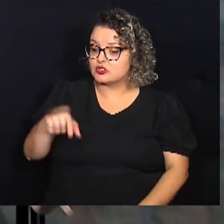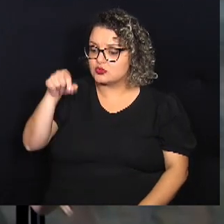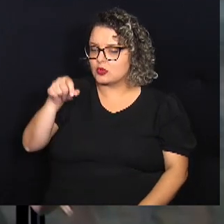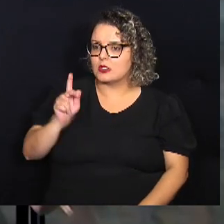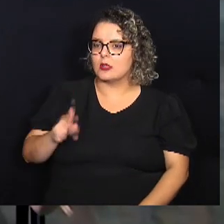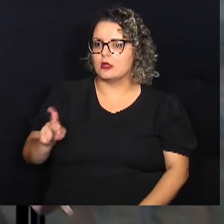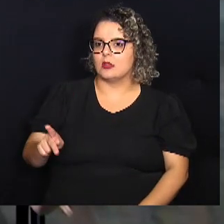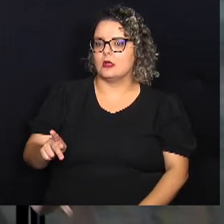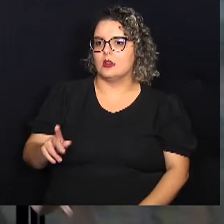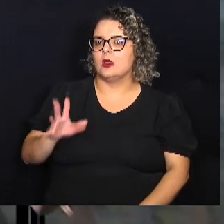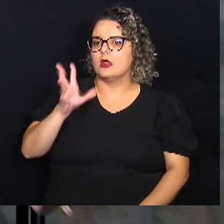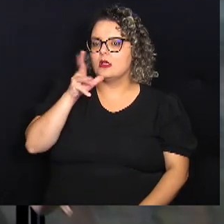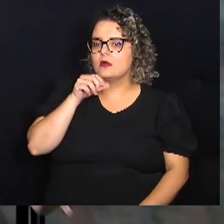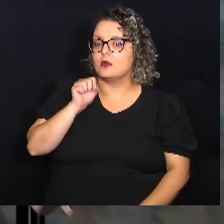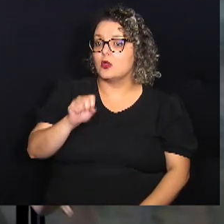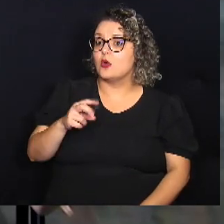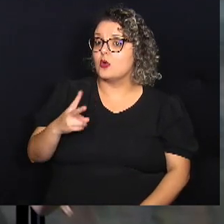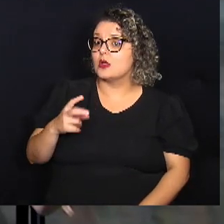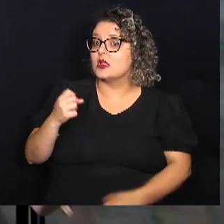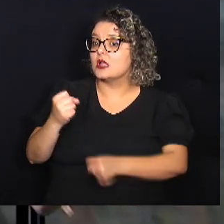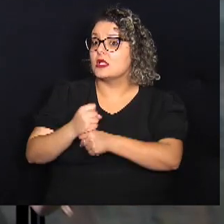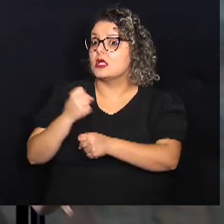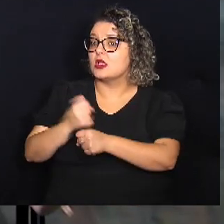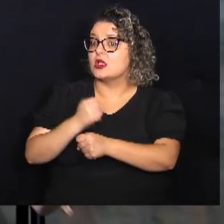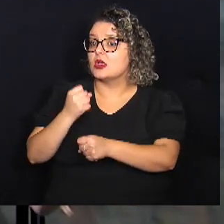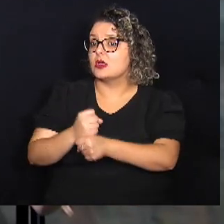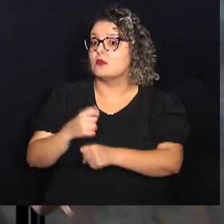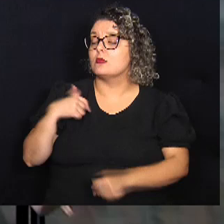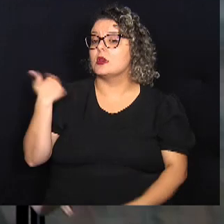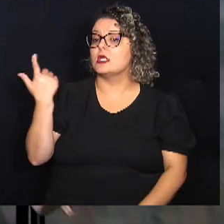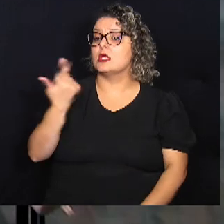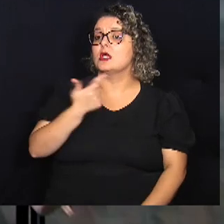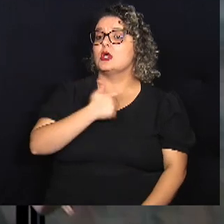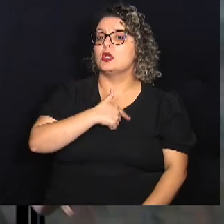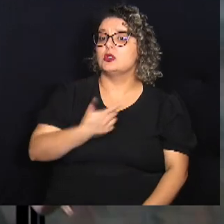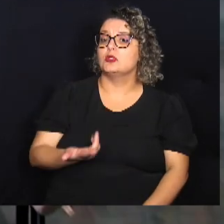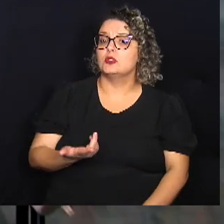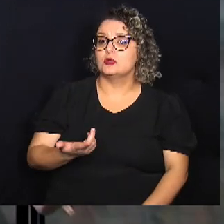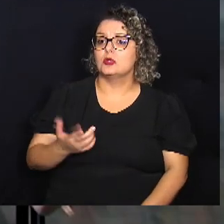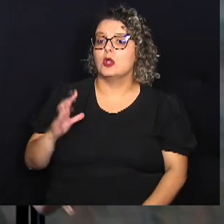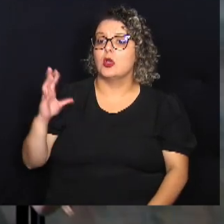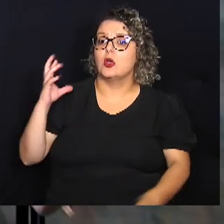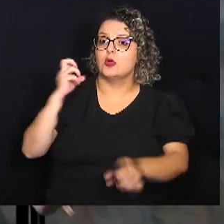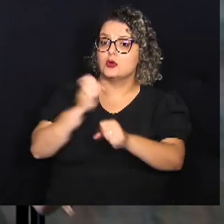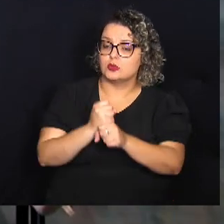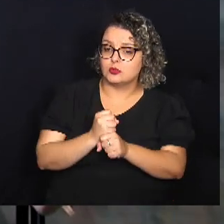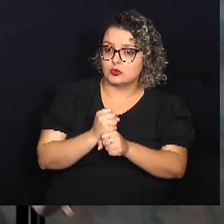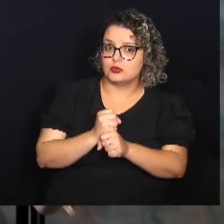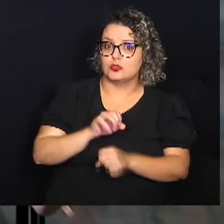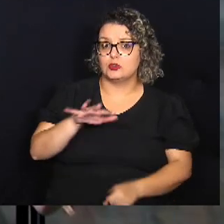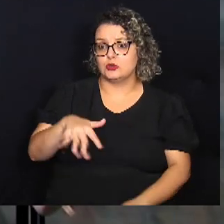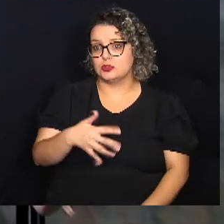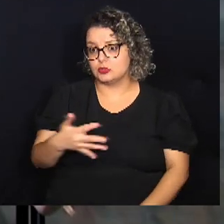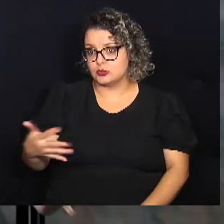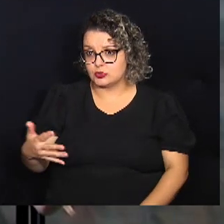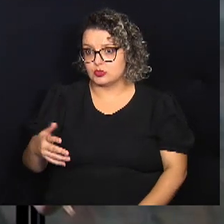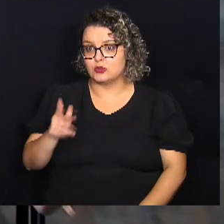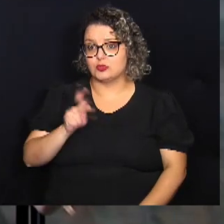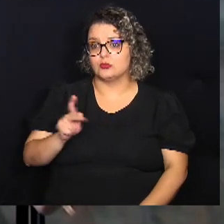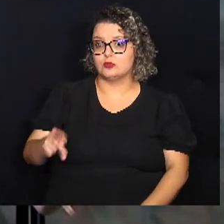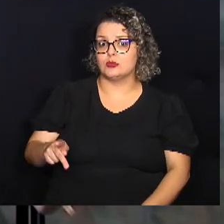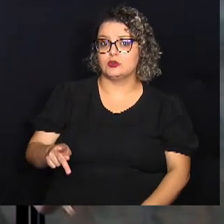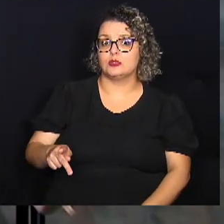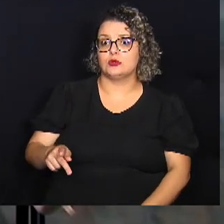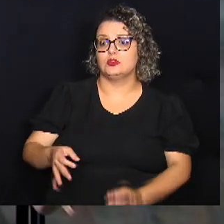demorar 82 anos para a gente completar o quadro de professores de física que a gente